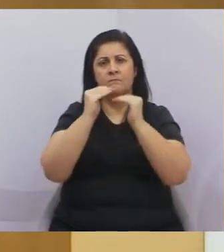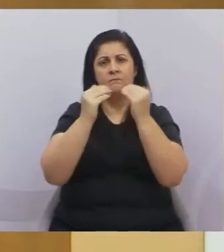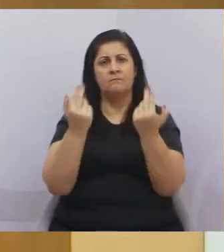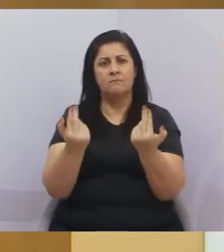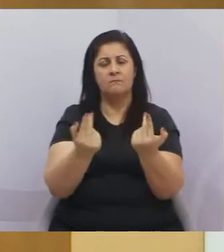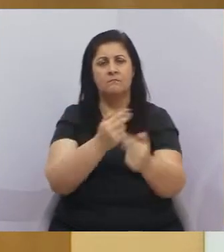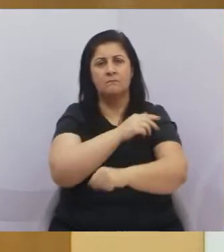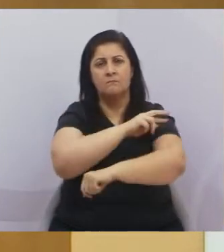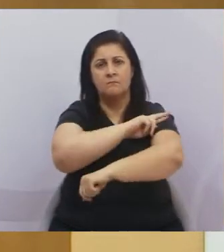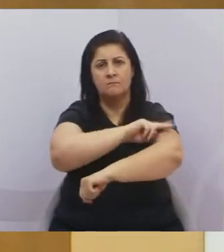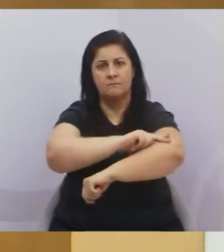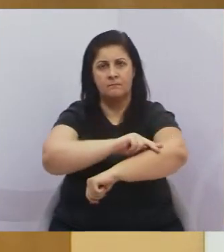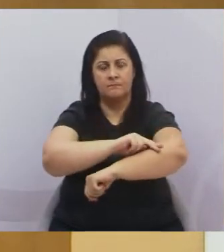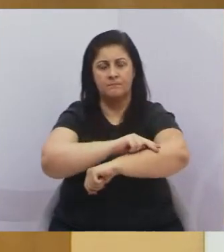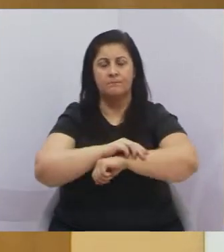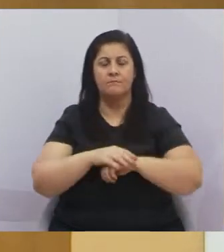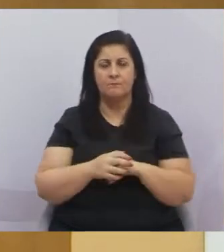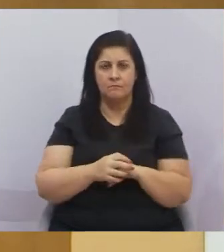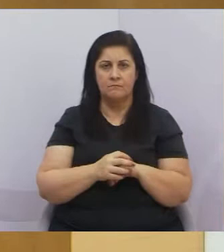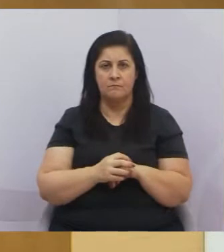Racial,